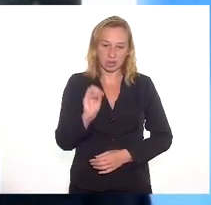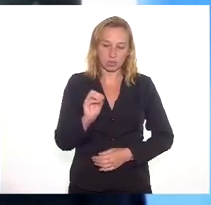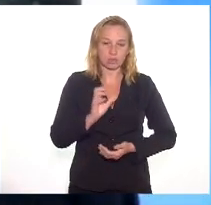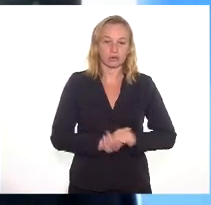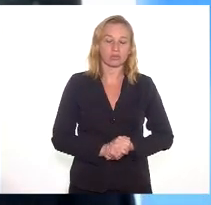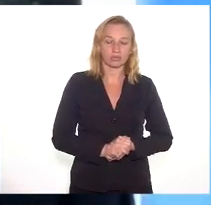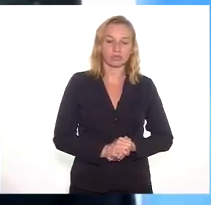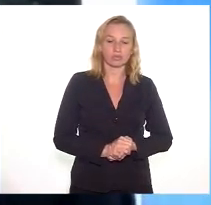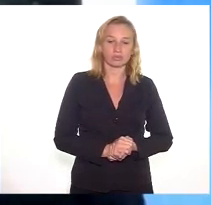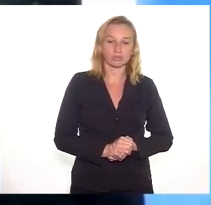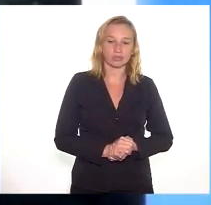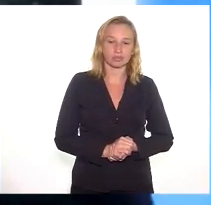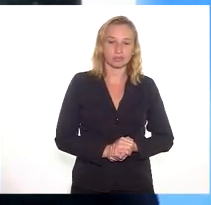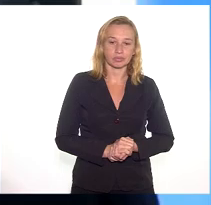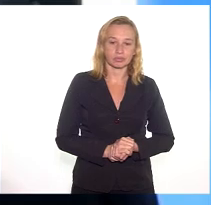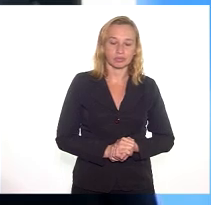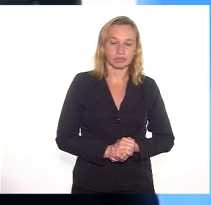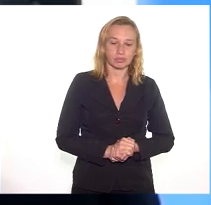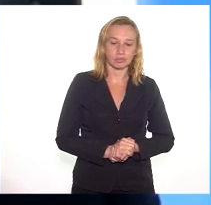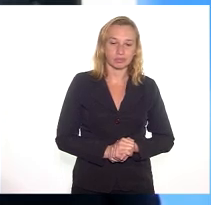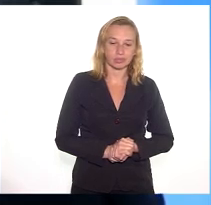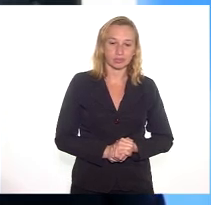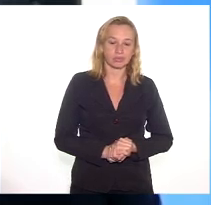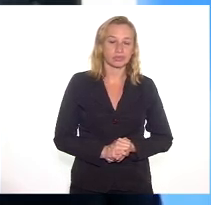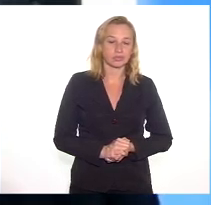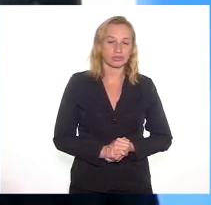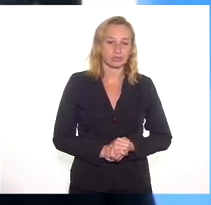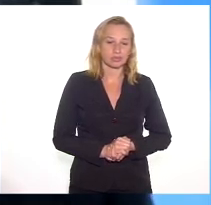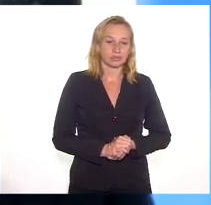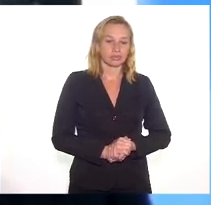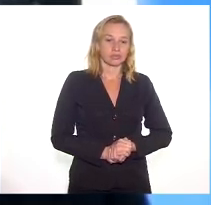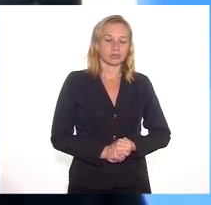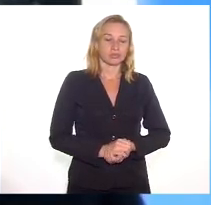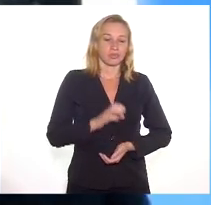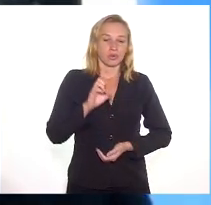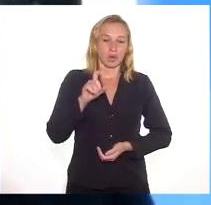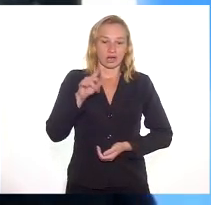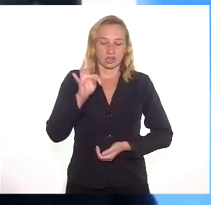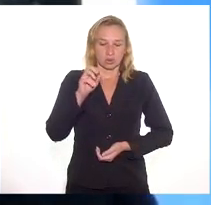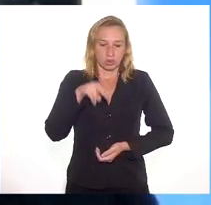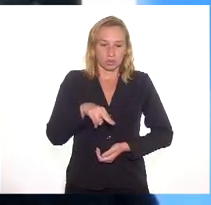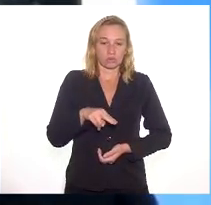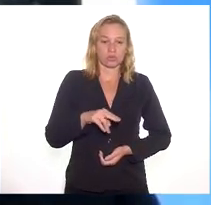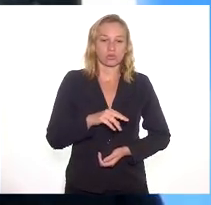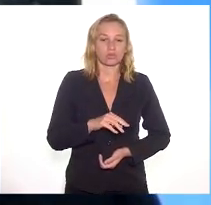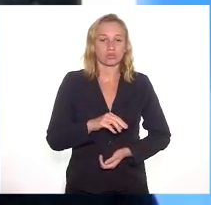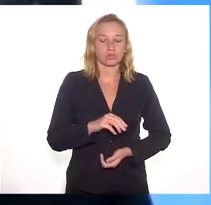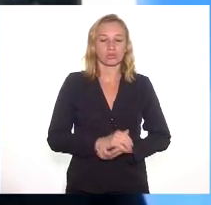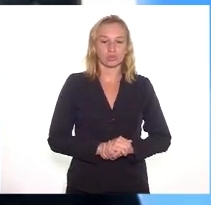também ainda não votou. E deputado Wellington José,